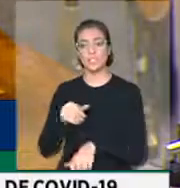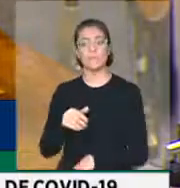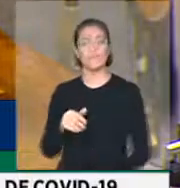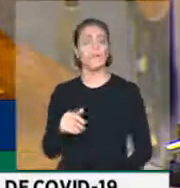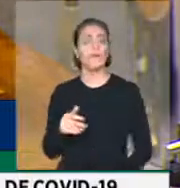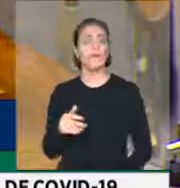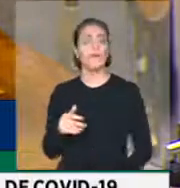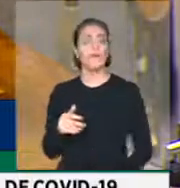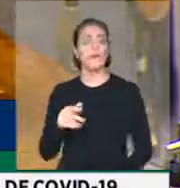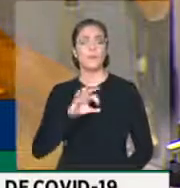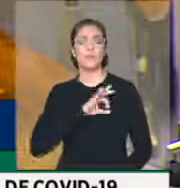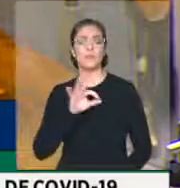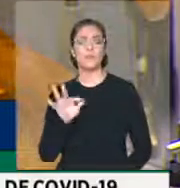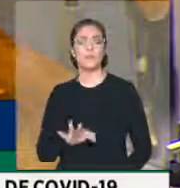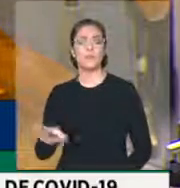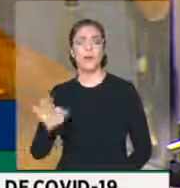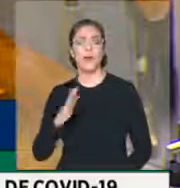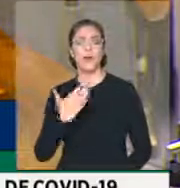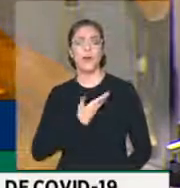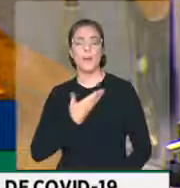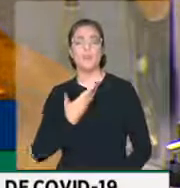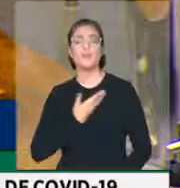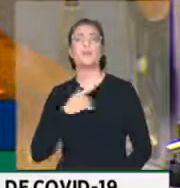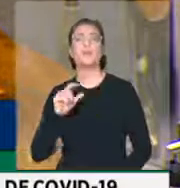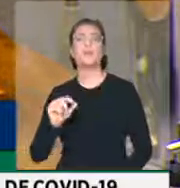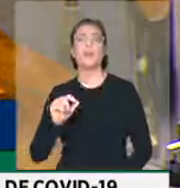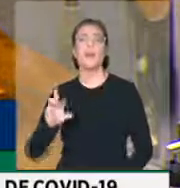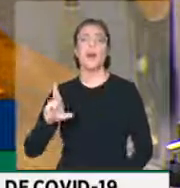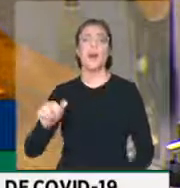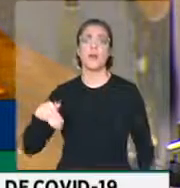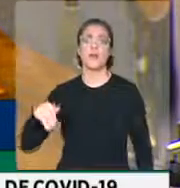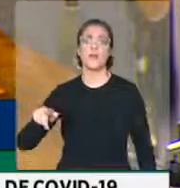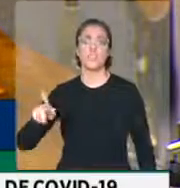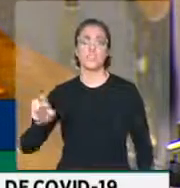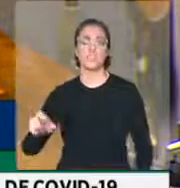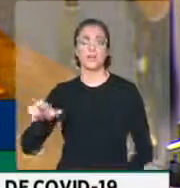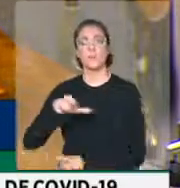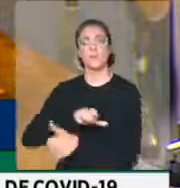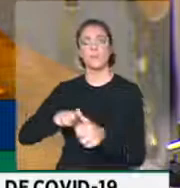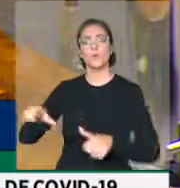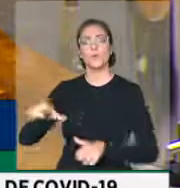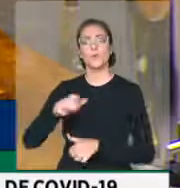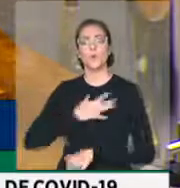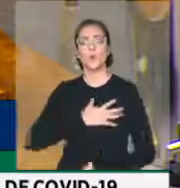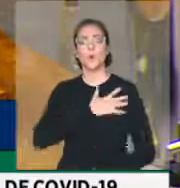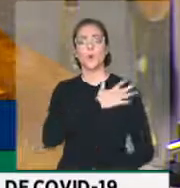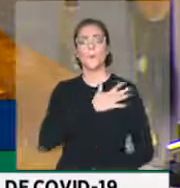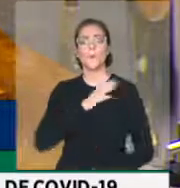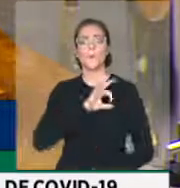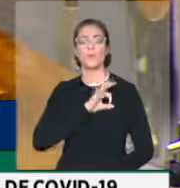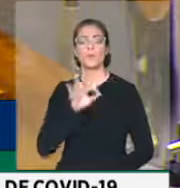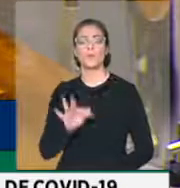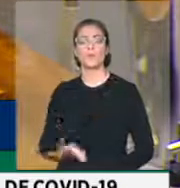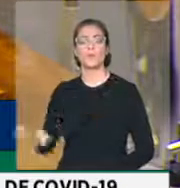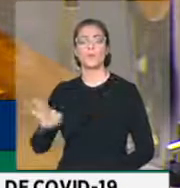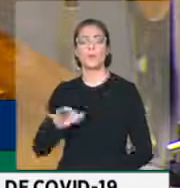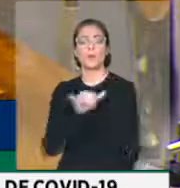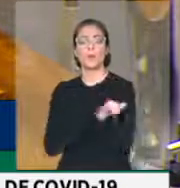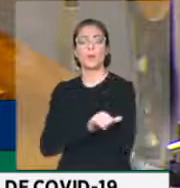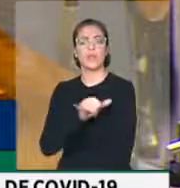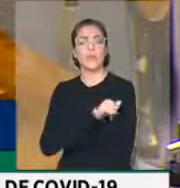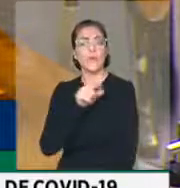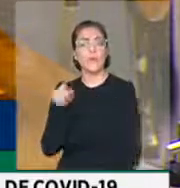do Ramagem, que a primeira coisa que fez foi mexer no comando da Polícia Federal do Rio de Janeiro, que investiga